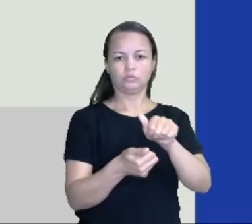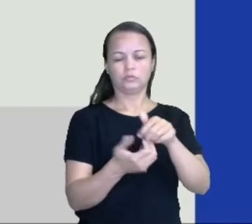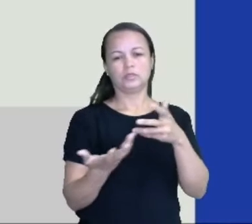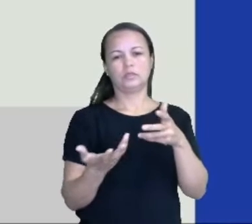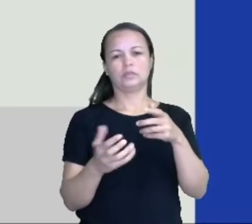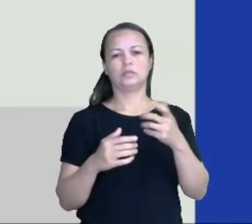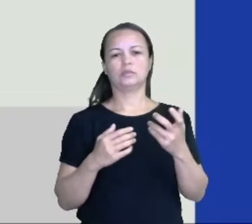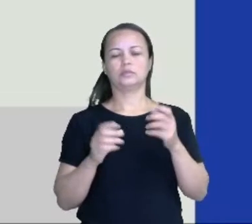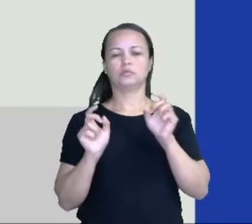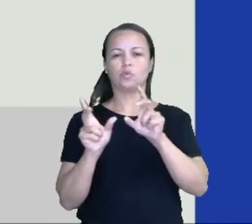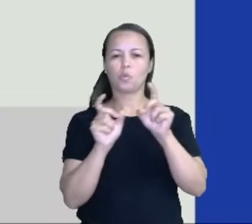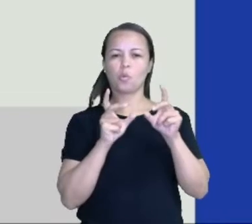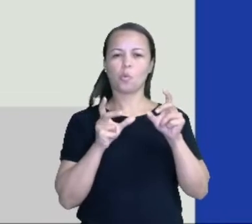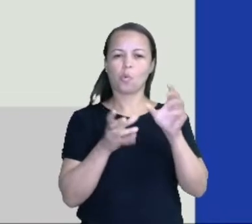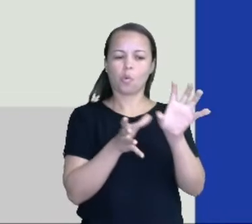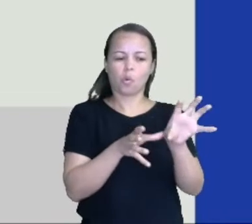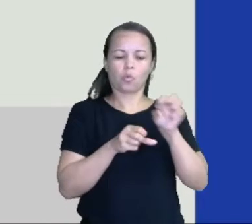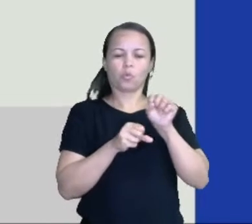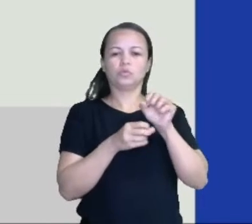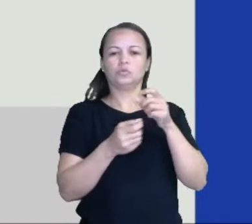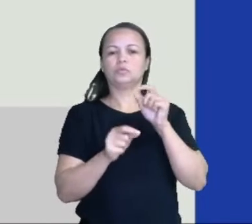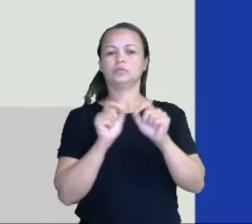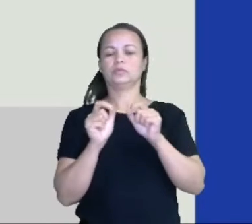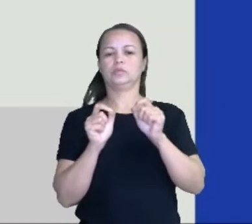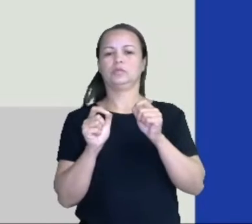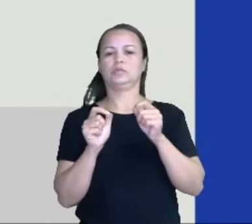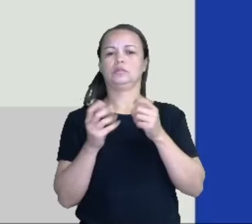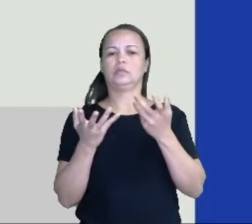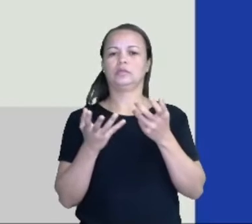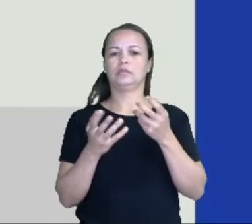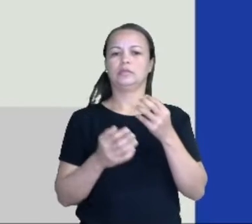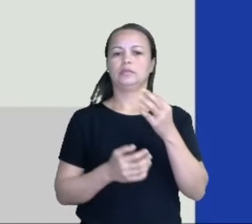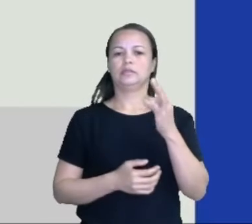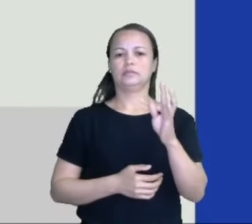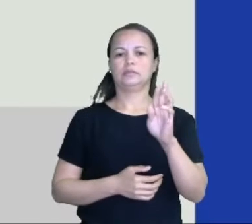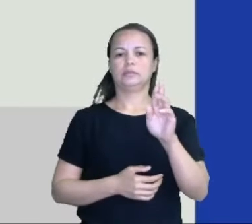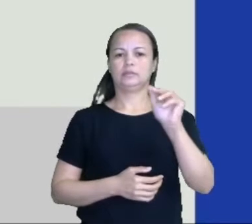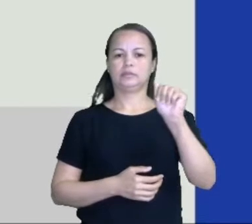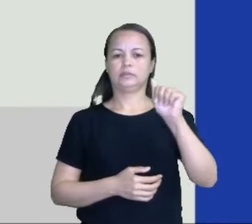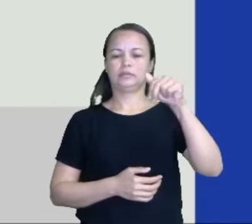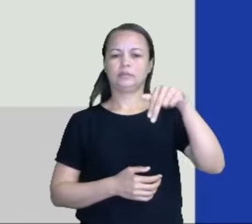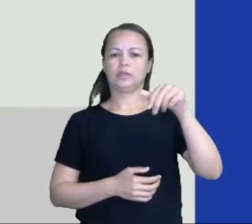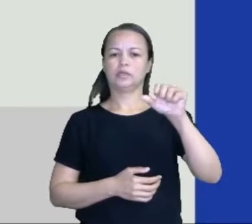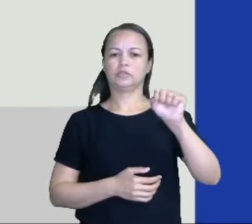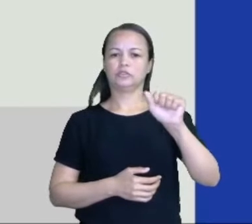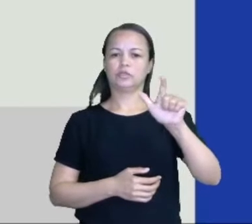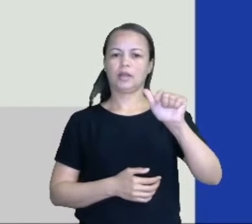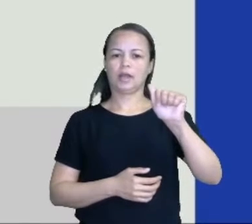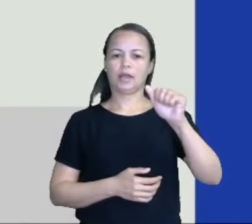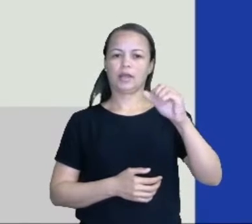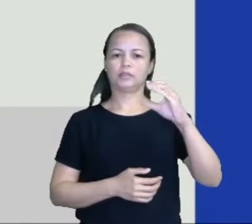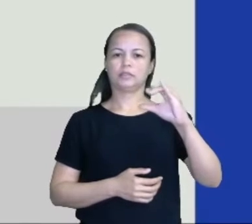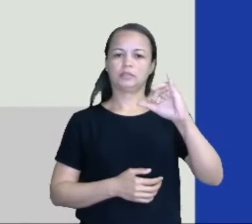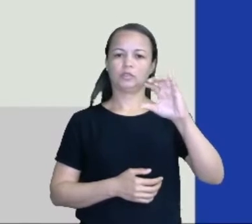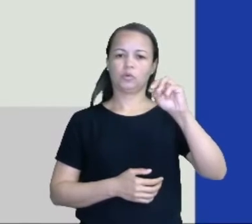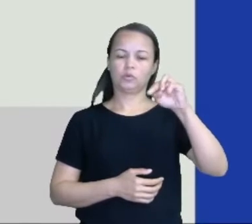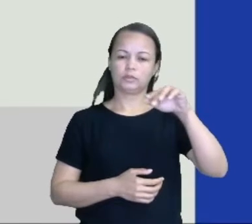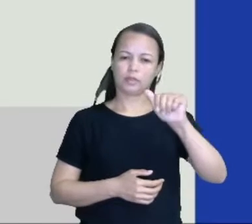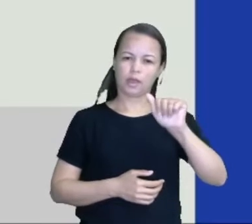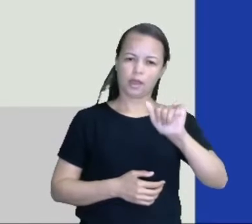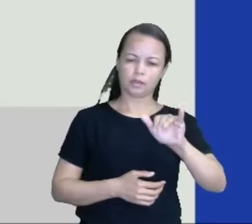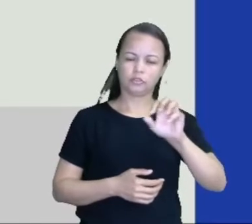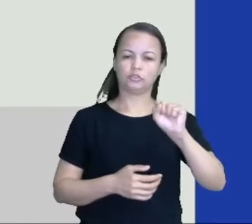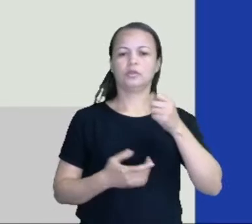do comércio e do consumo é impulsionada e controlada pelas chamadas transnacionais, empresas com alto nível de organização